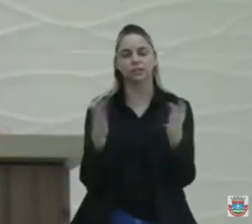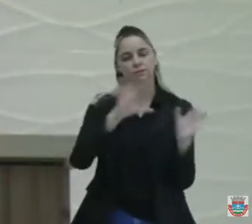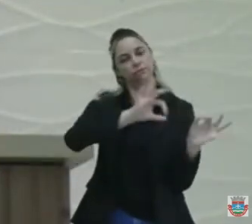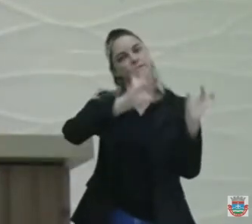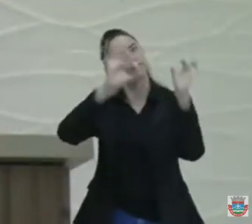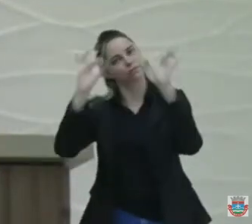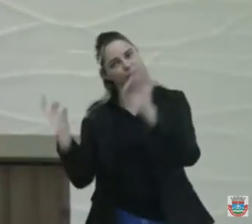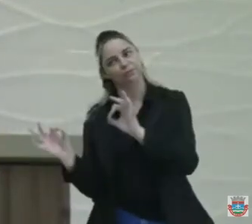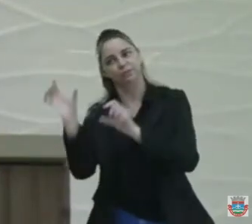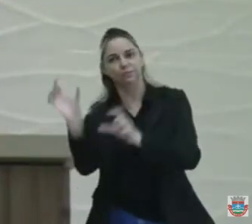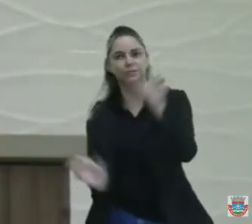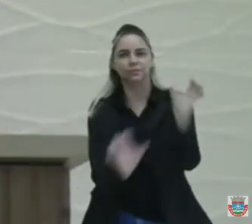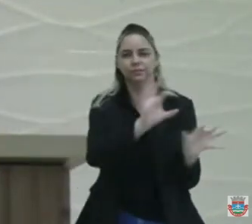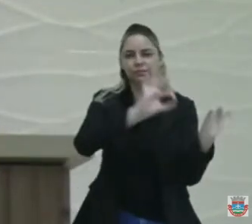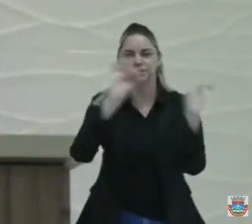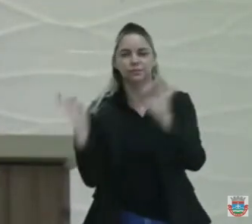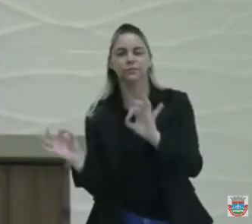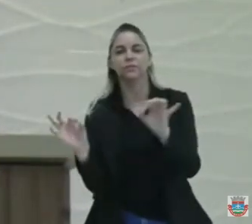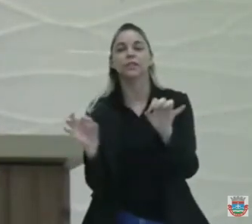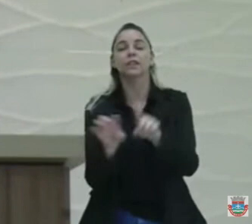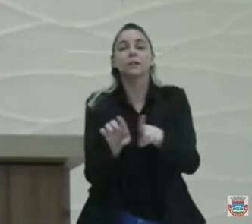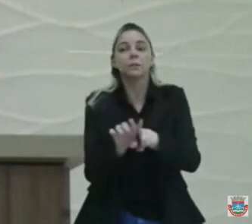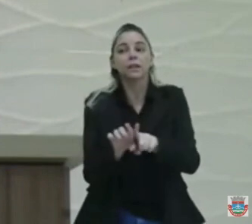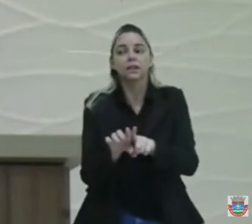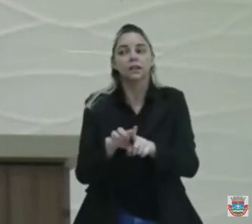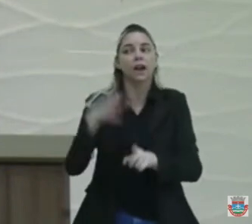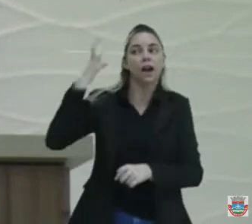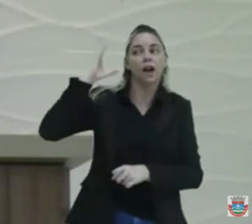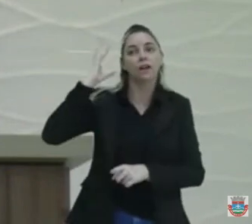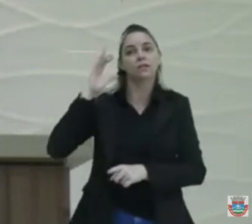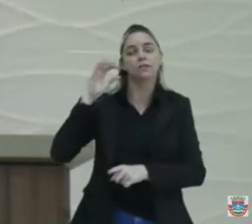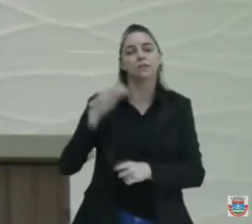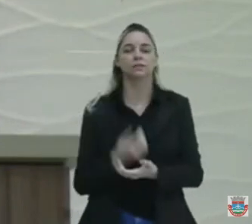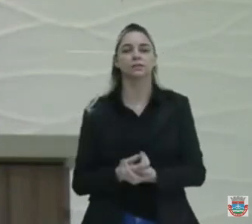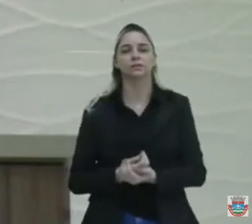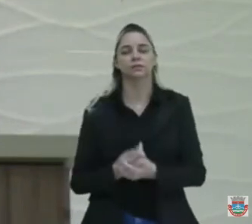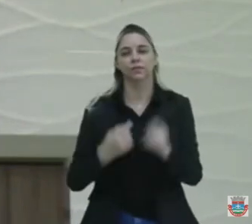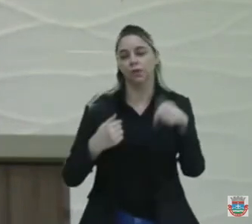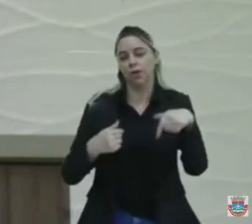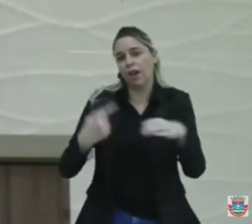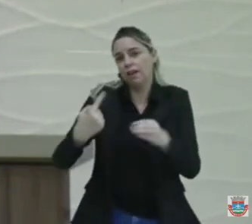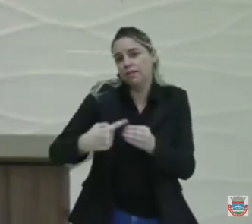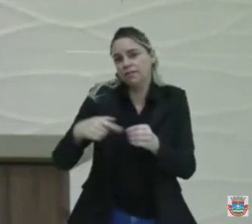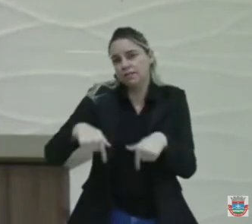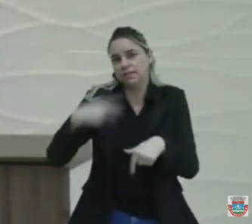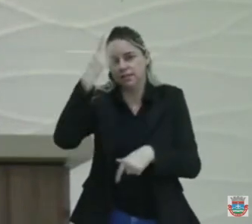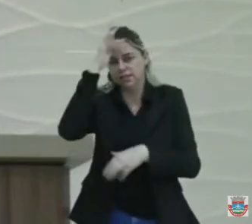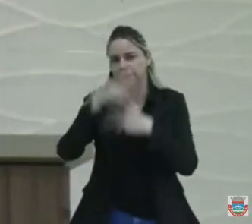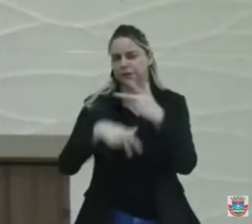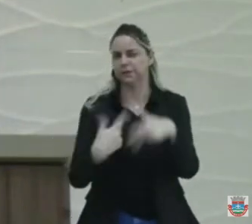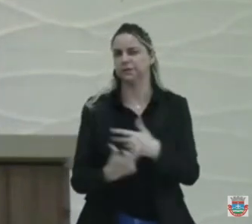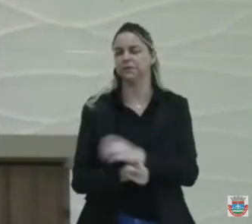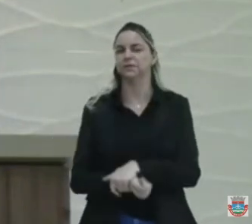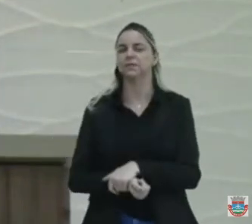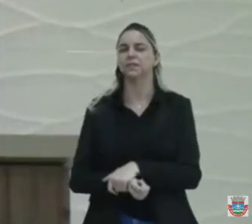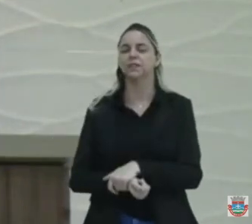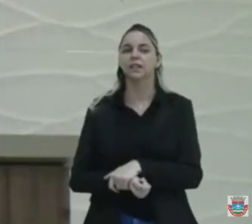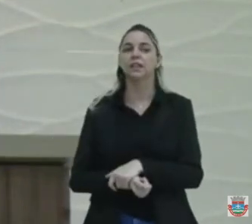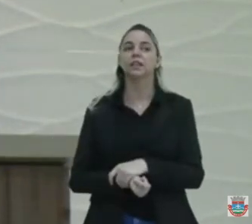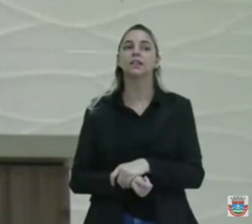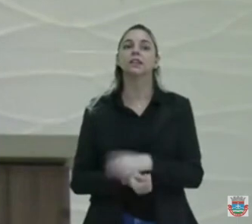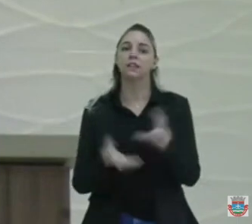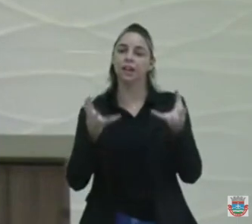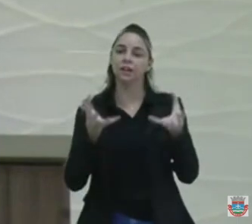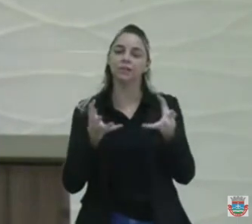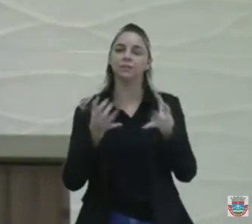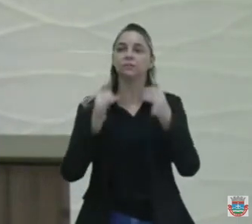pela transmissão das rádios no nosso município. Quero mandar aqui uma